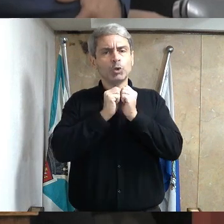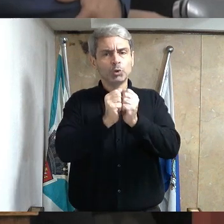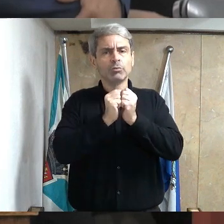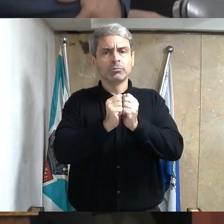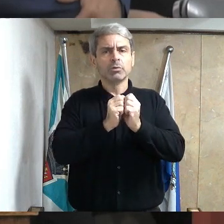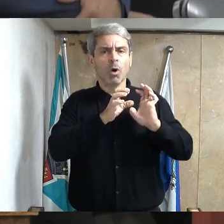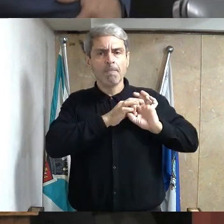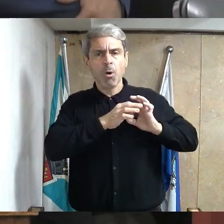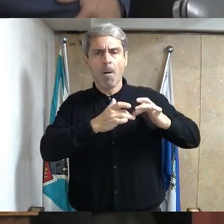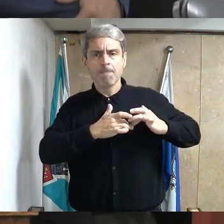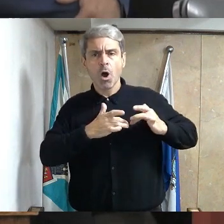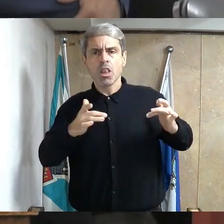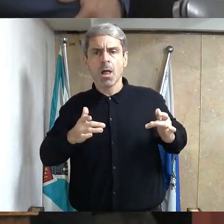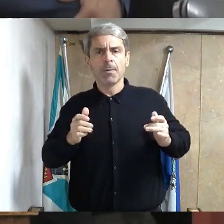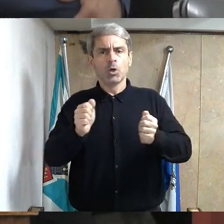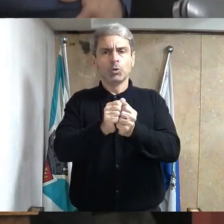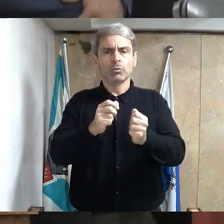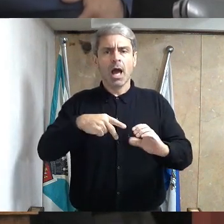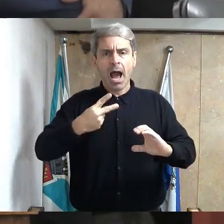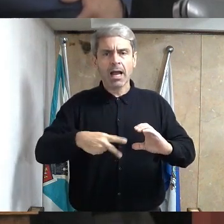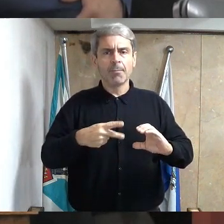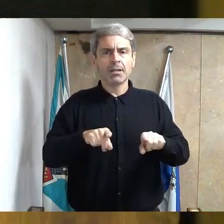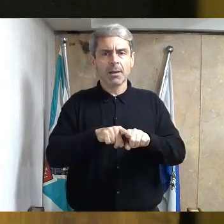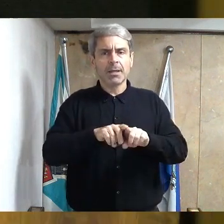disposição e essa casa está à sua disposição também.